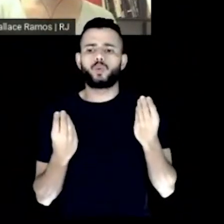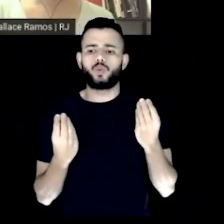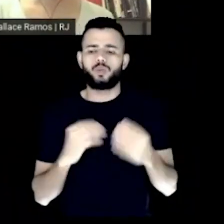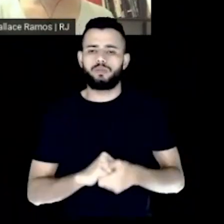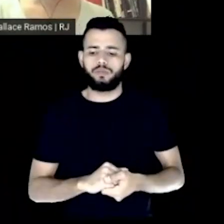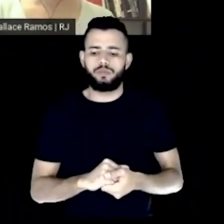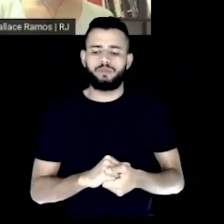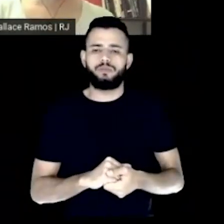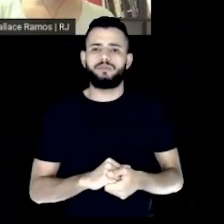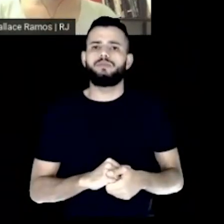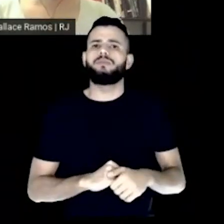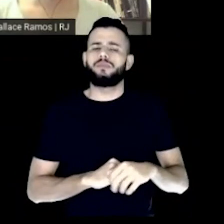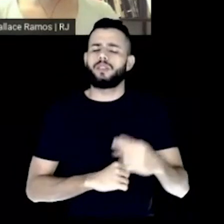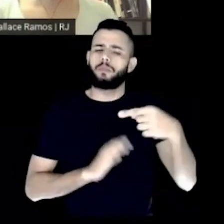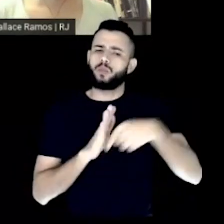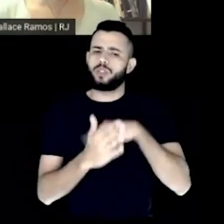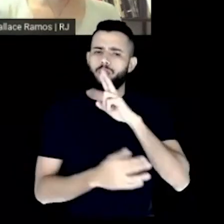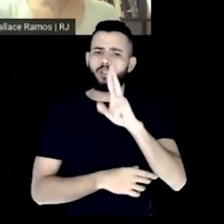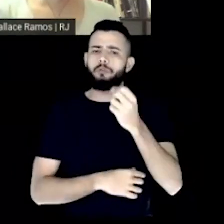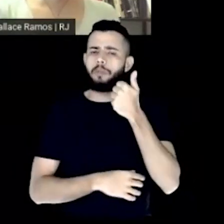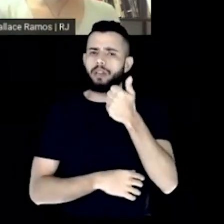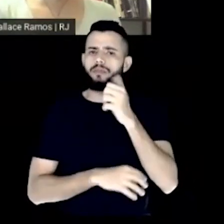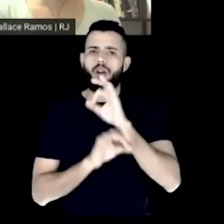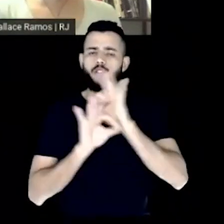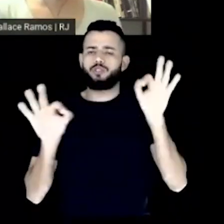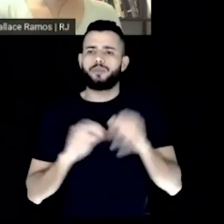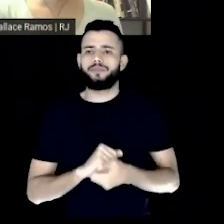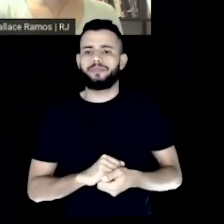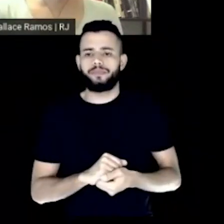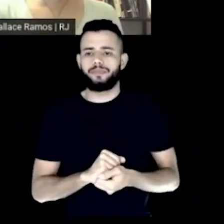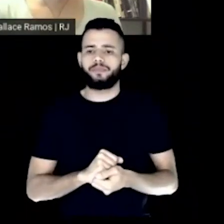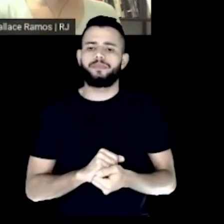Deus. Mas respondeu muito bem a pergunta, tá ótimo.